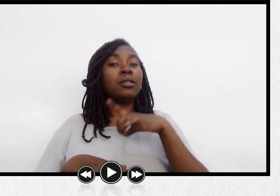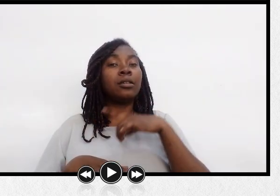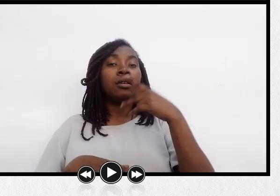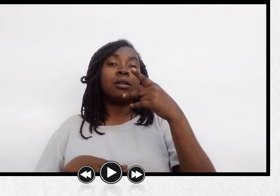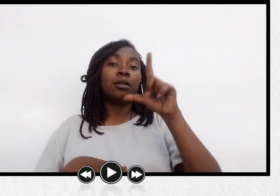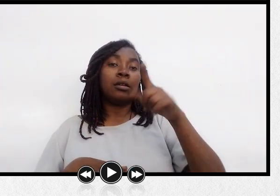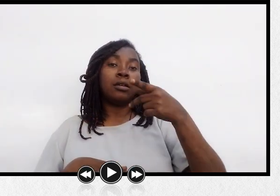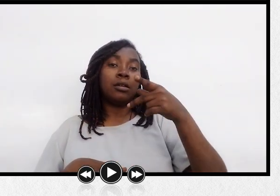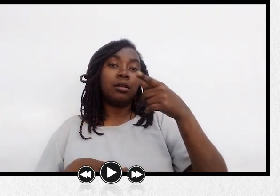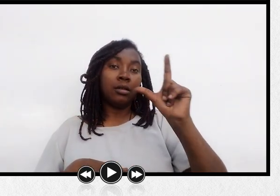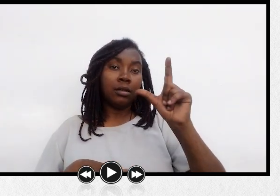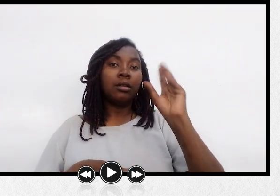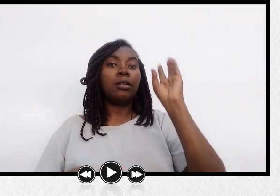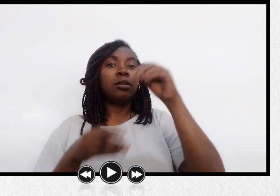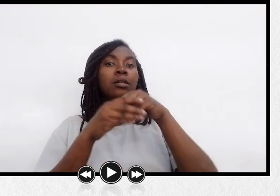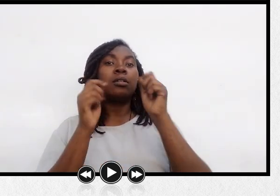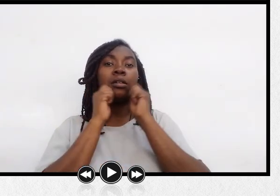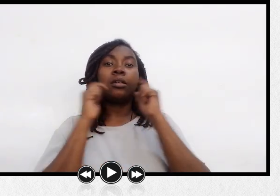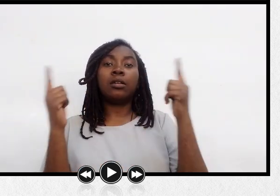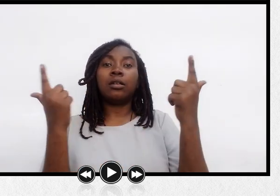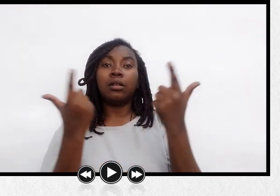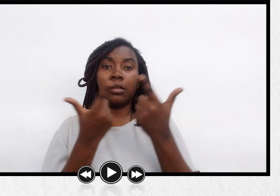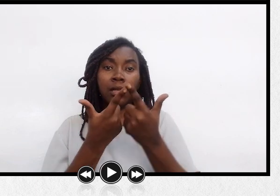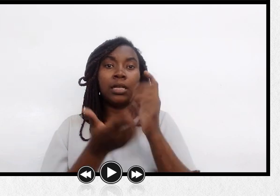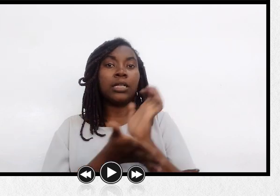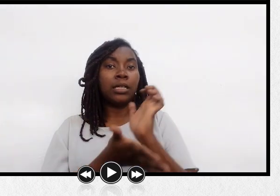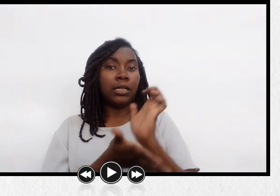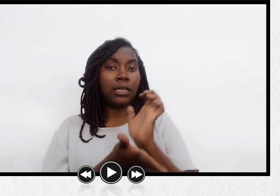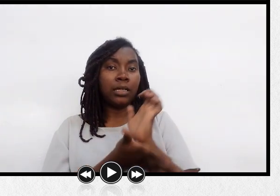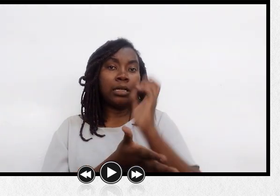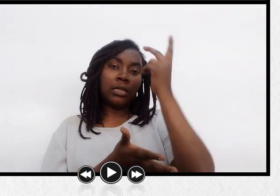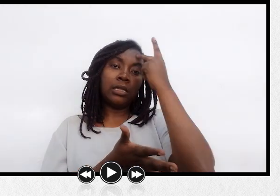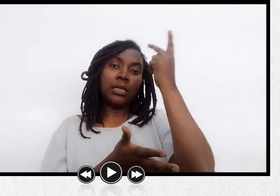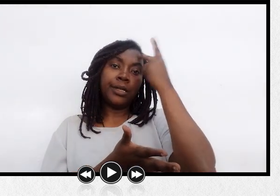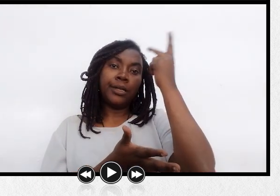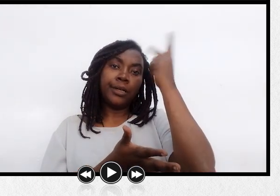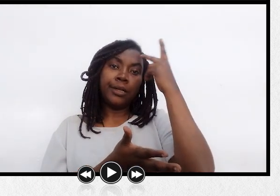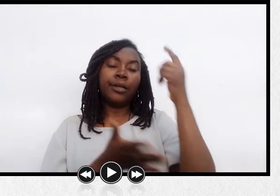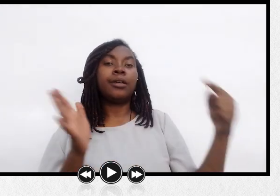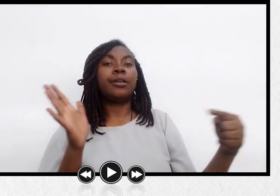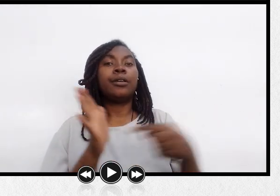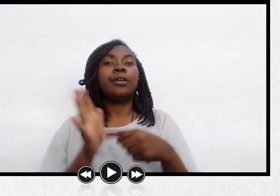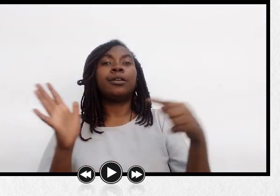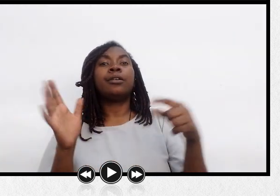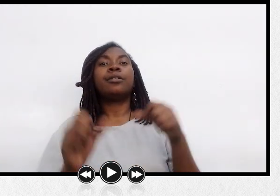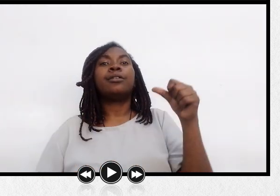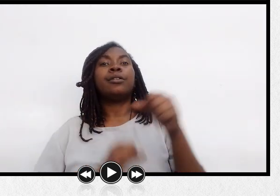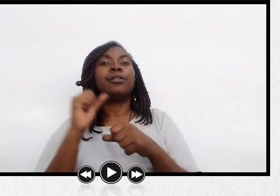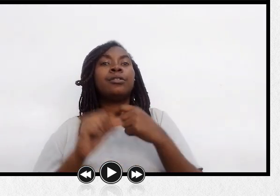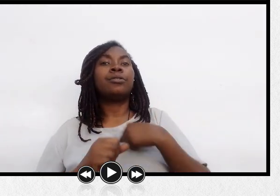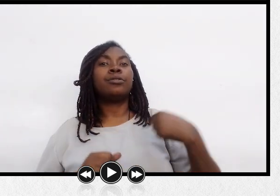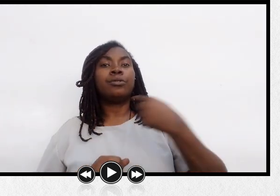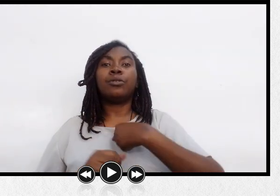PL correndo na Assembleia Estadual de São Paulo, objetivando alterar a